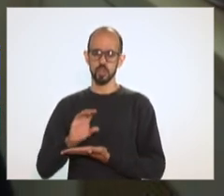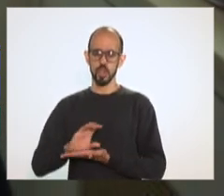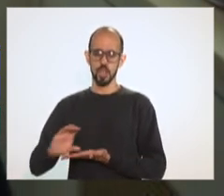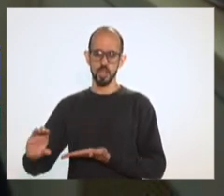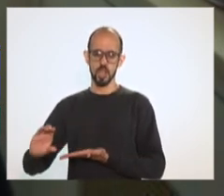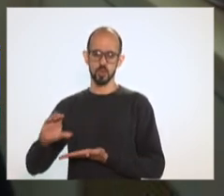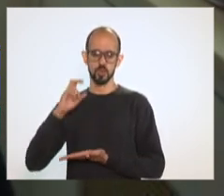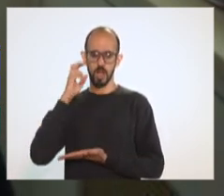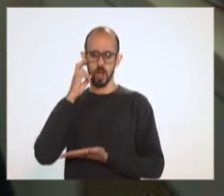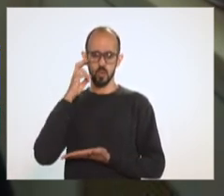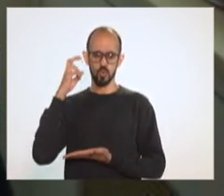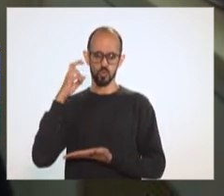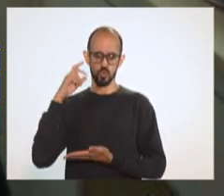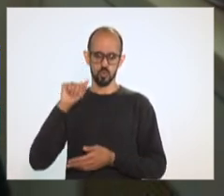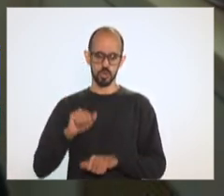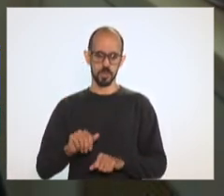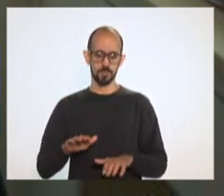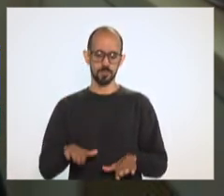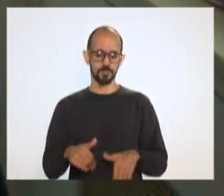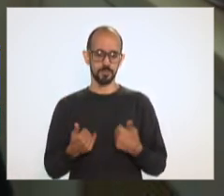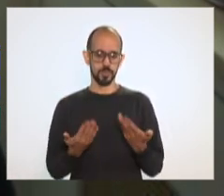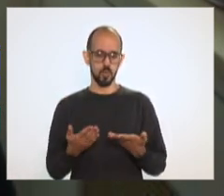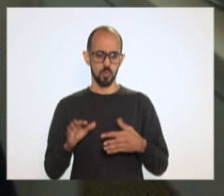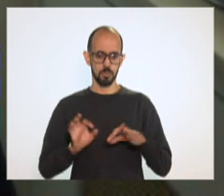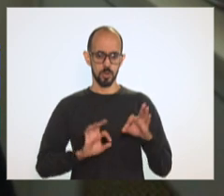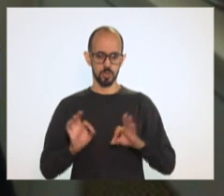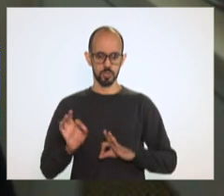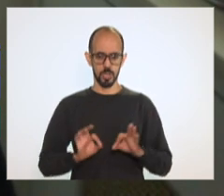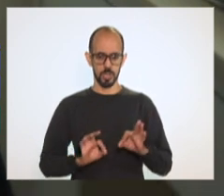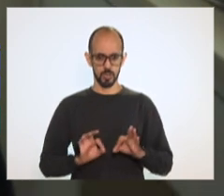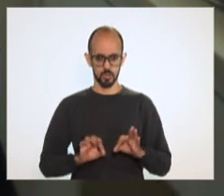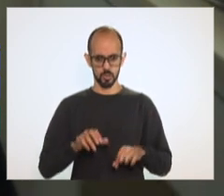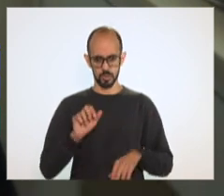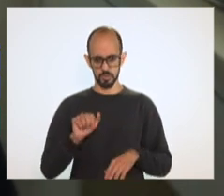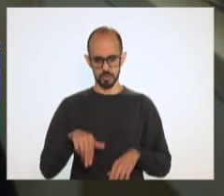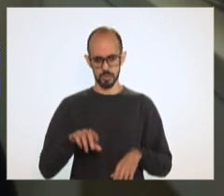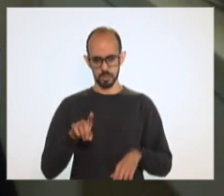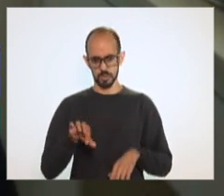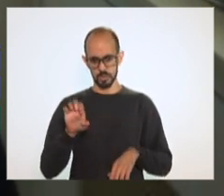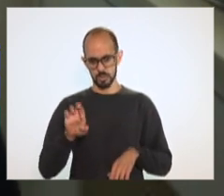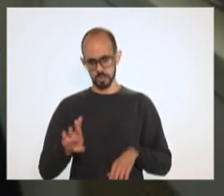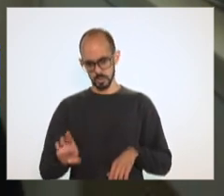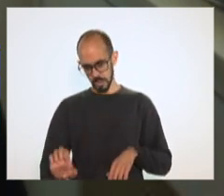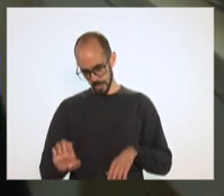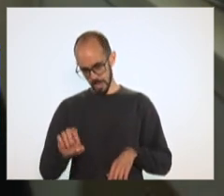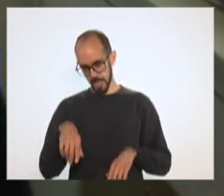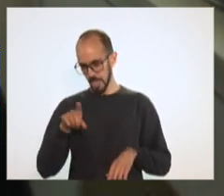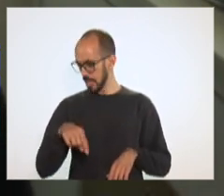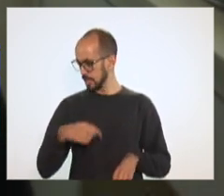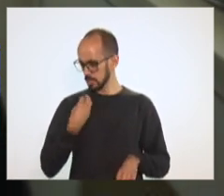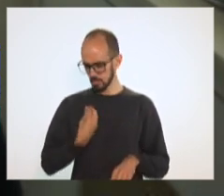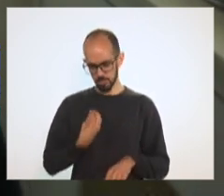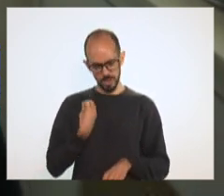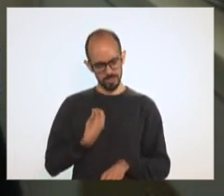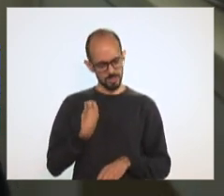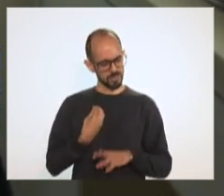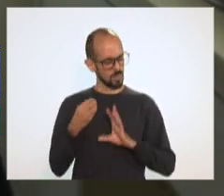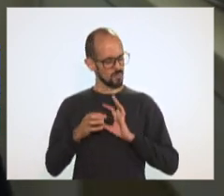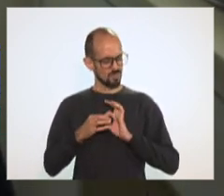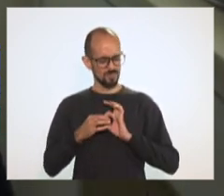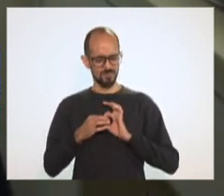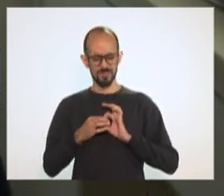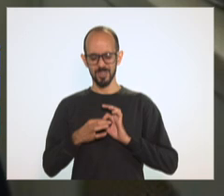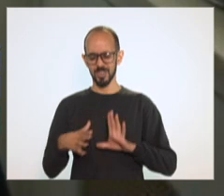deputado André Siliano ele é de participação ampla porque